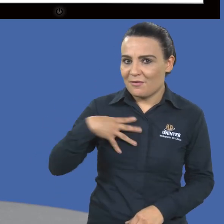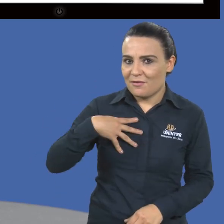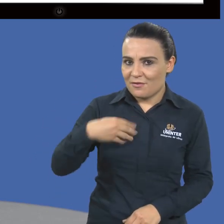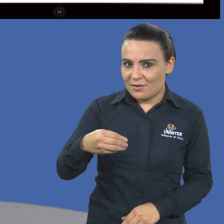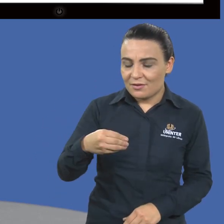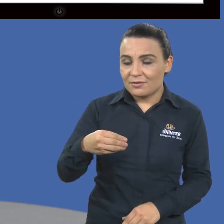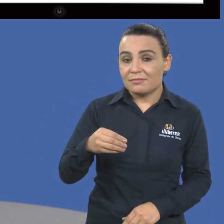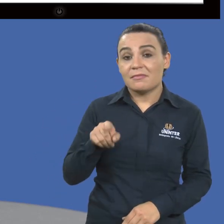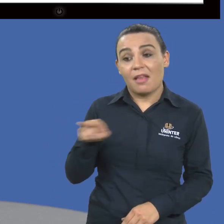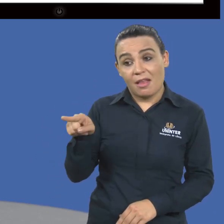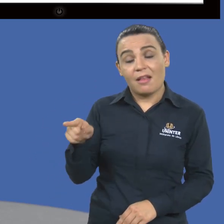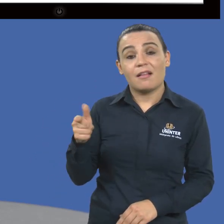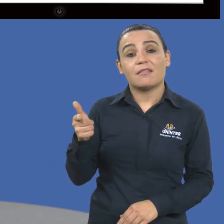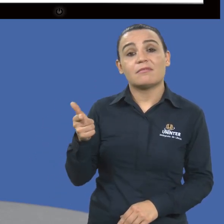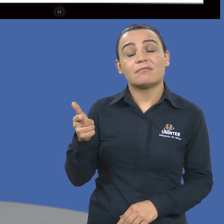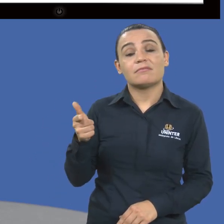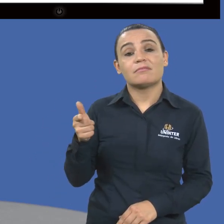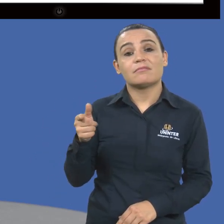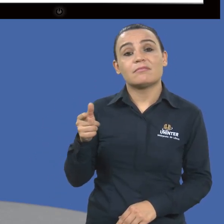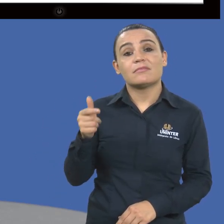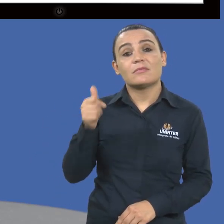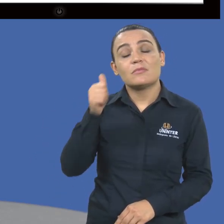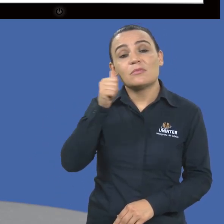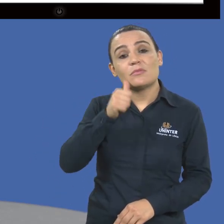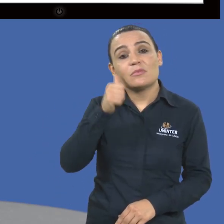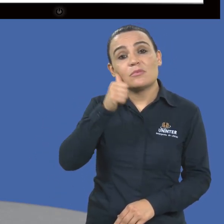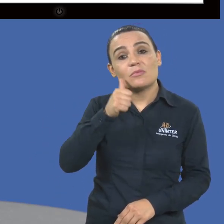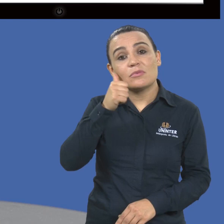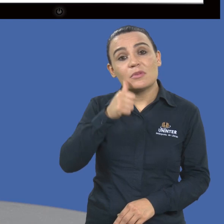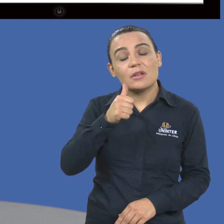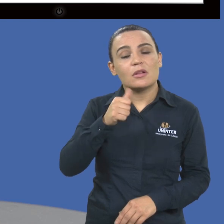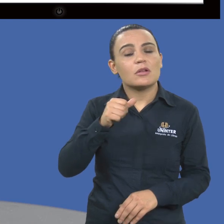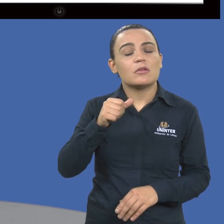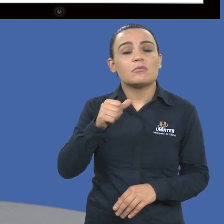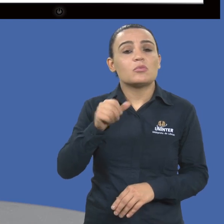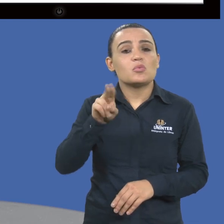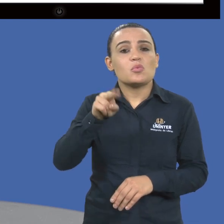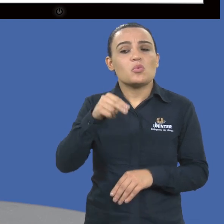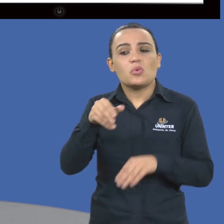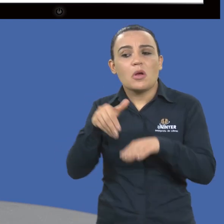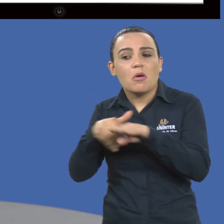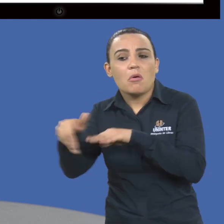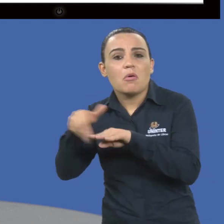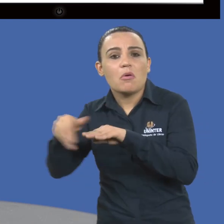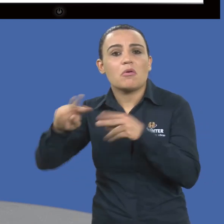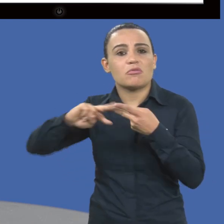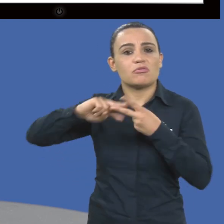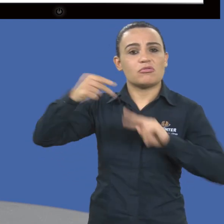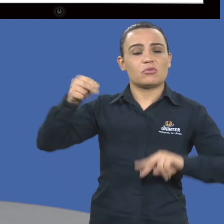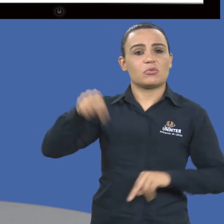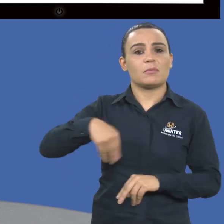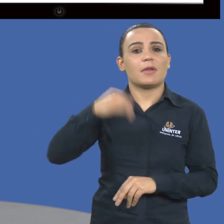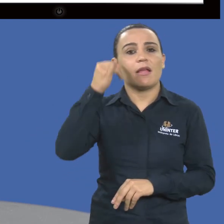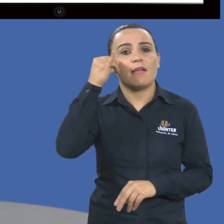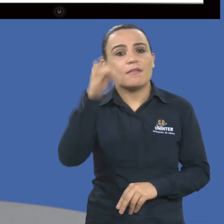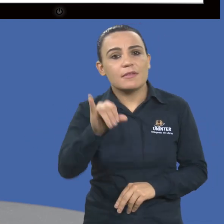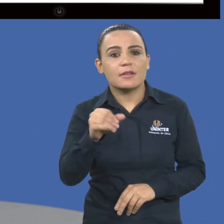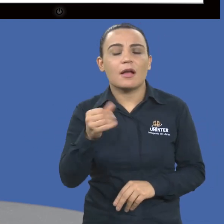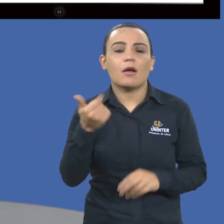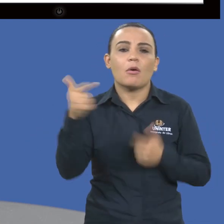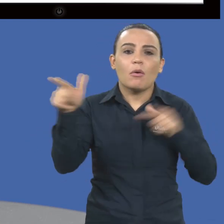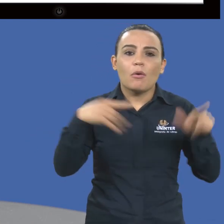anos, a Stephanie nunca recebeu aconselhamento